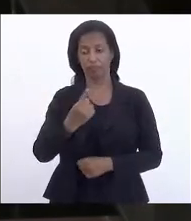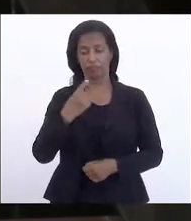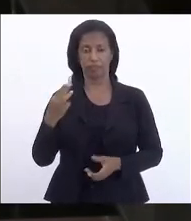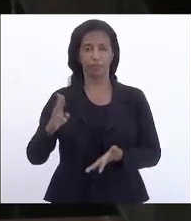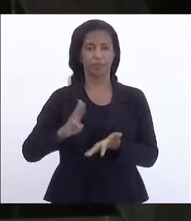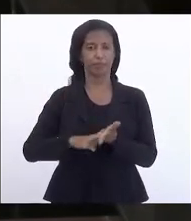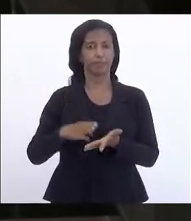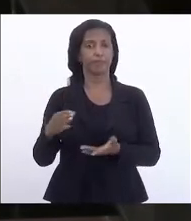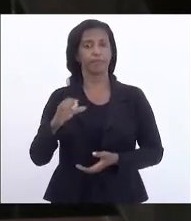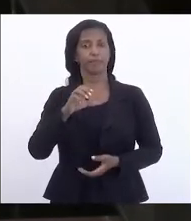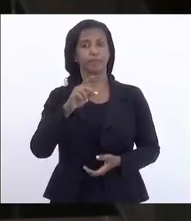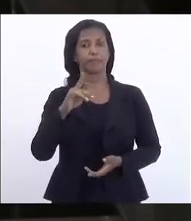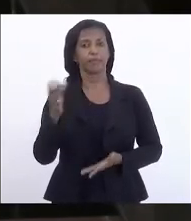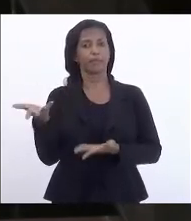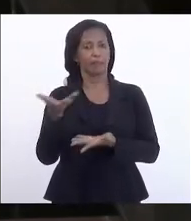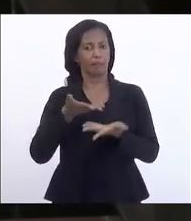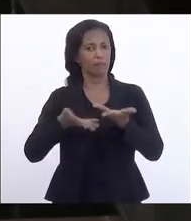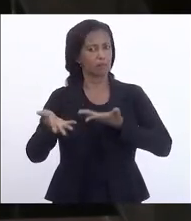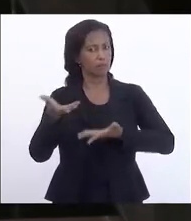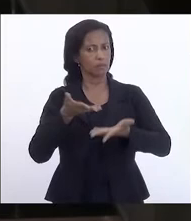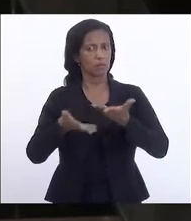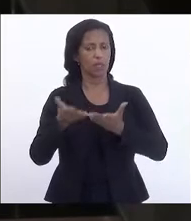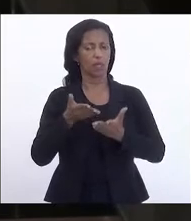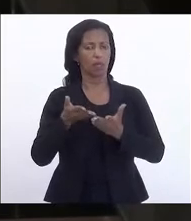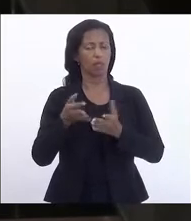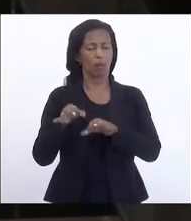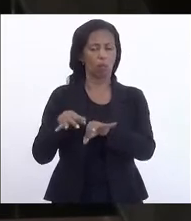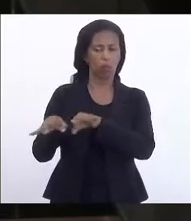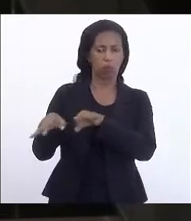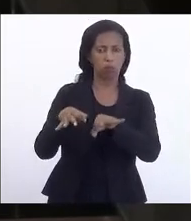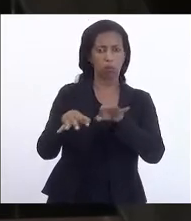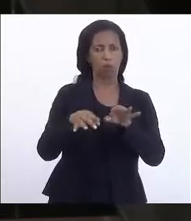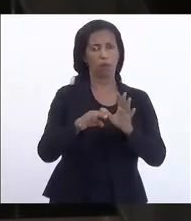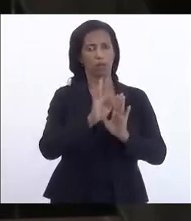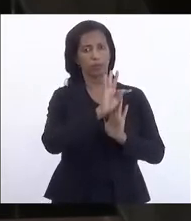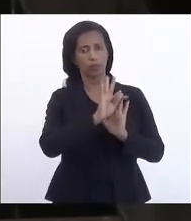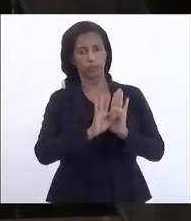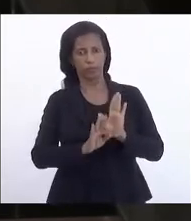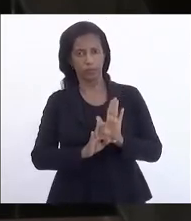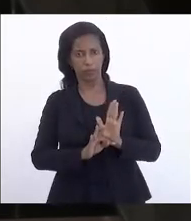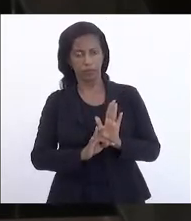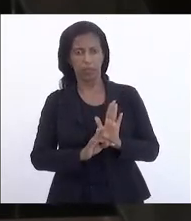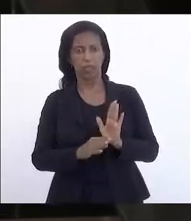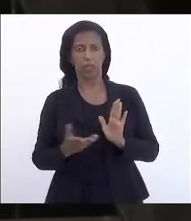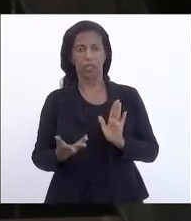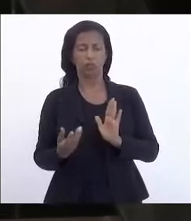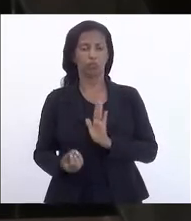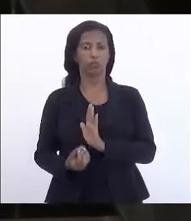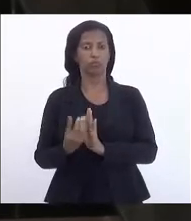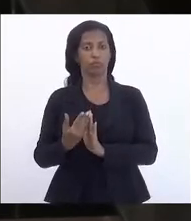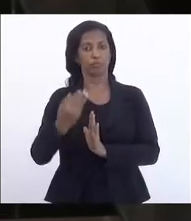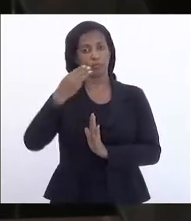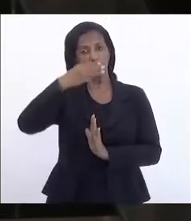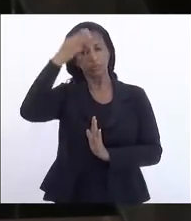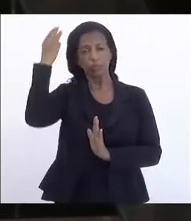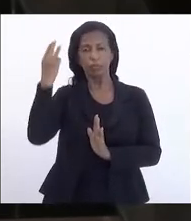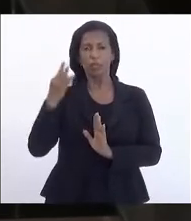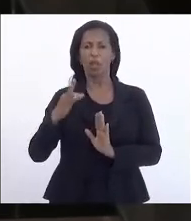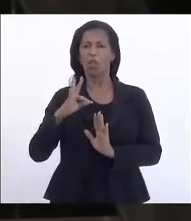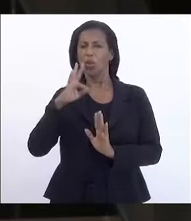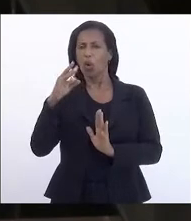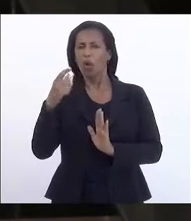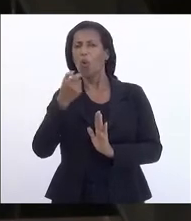CPI, participamos diretamente da produção do texto sistematizado pelo relator, mas que contou com muitas